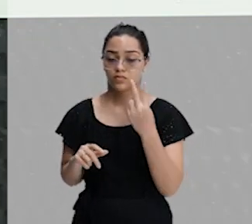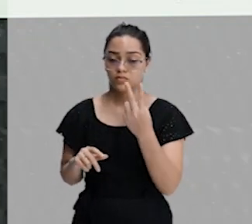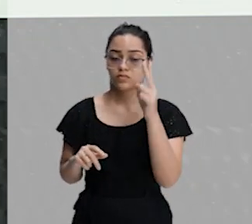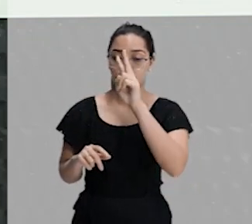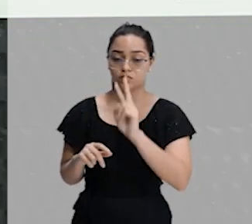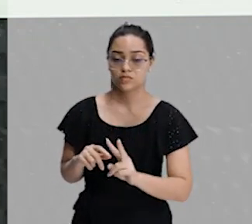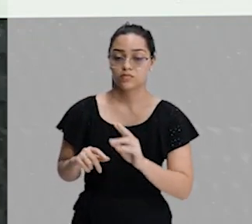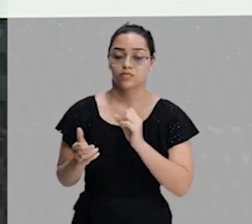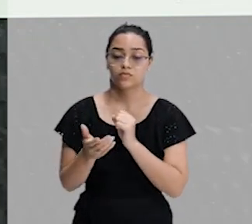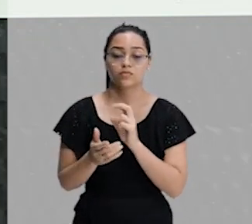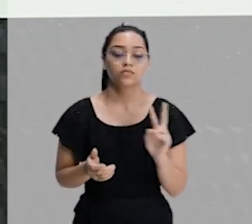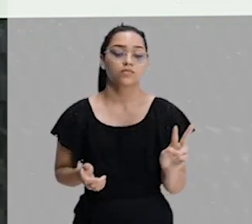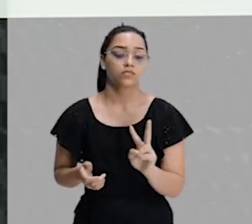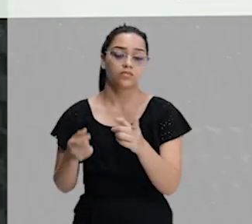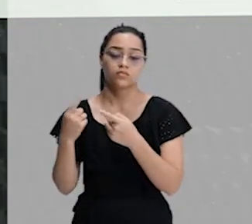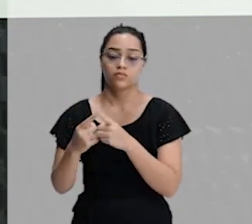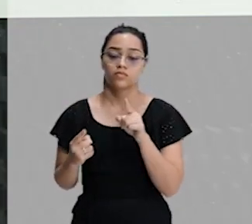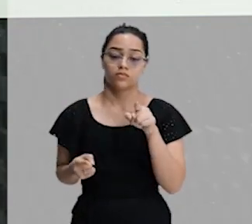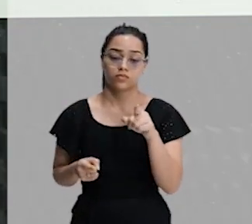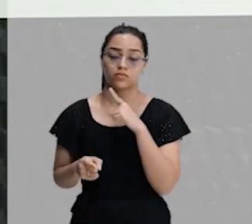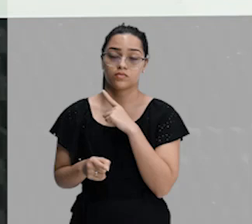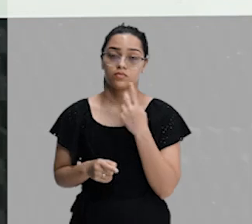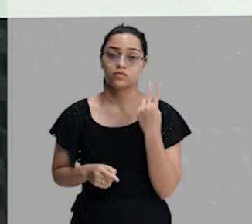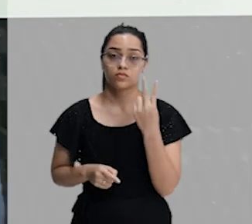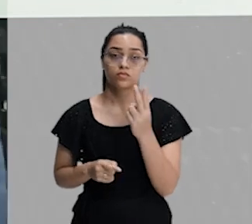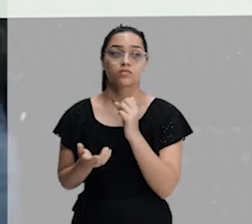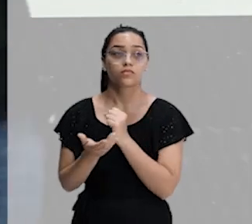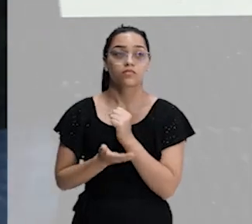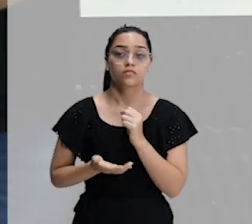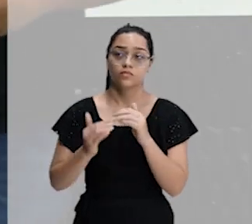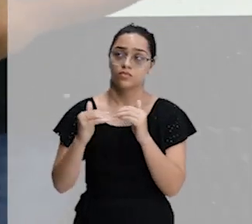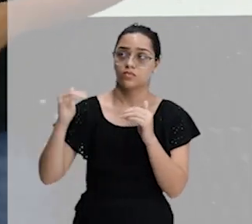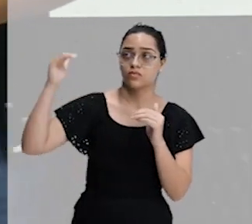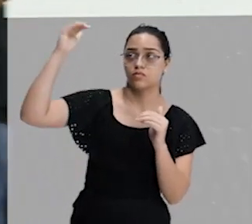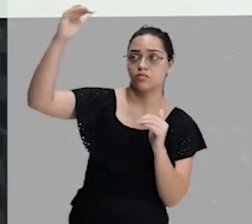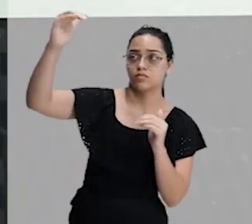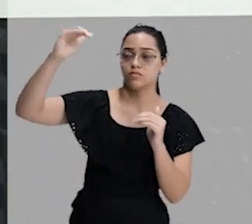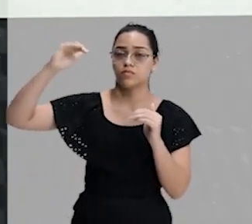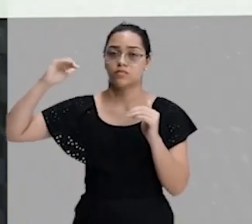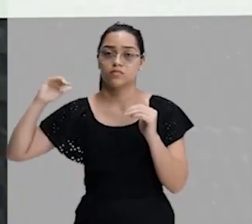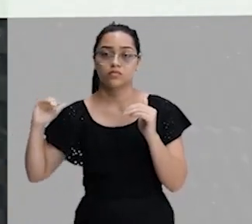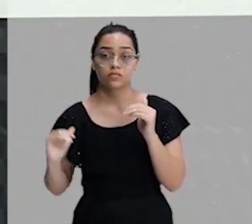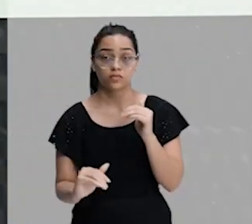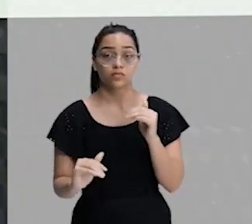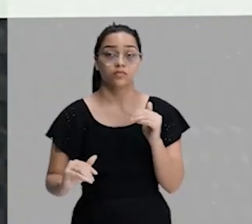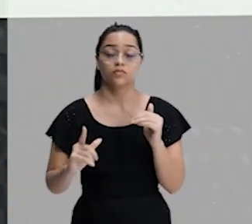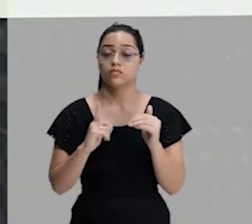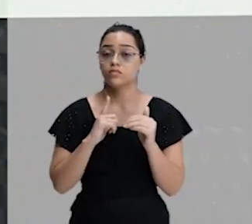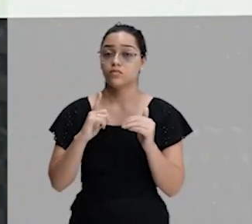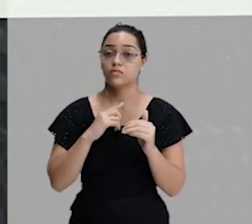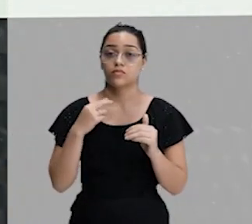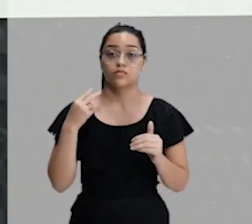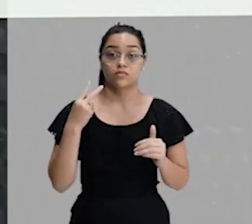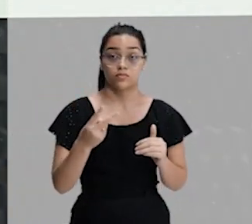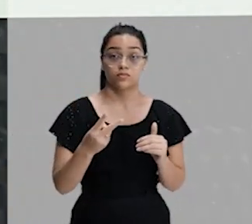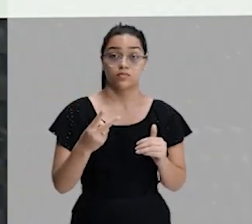valor. Porque você tem duas bases, uma inferior e uma superior. Então, aqui vai ficar